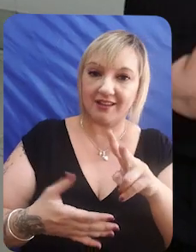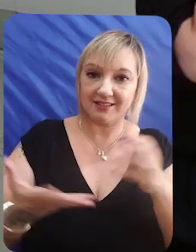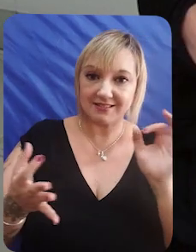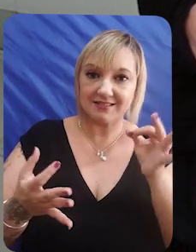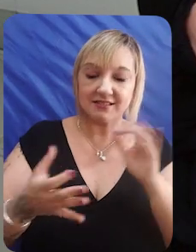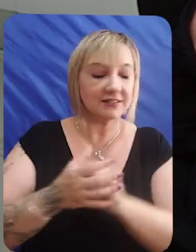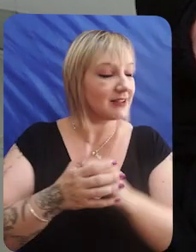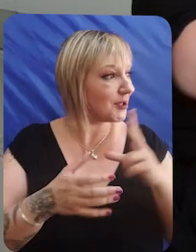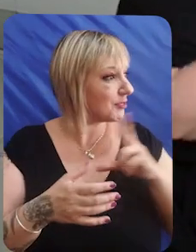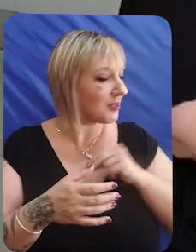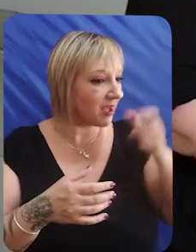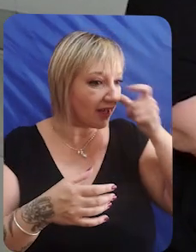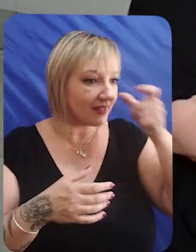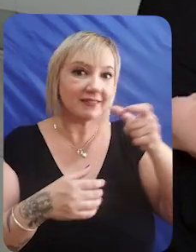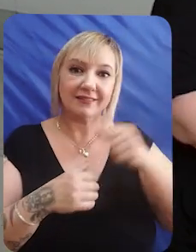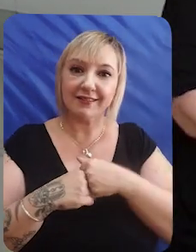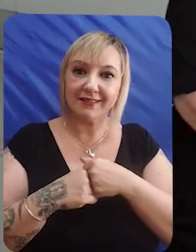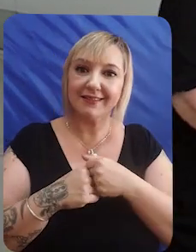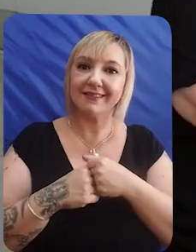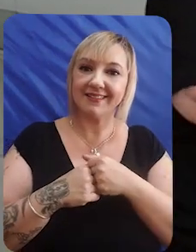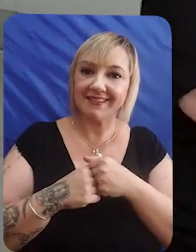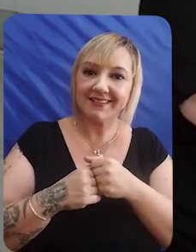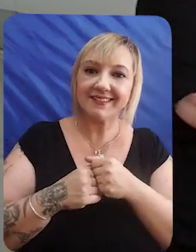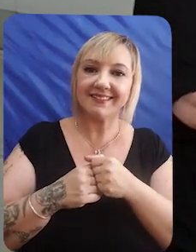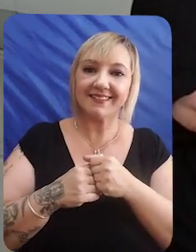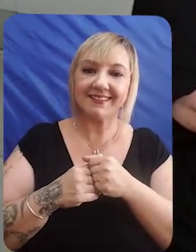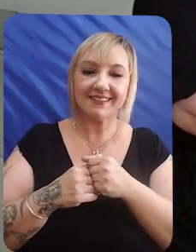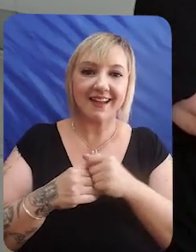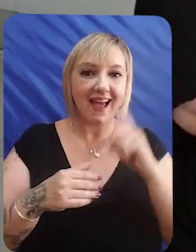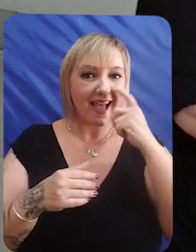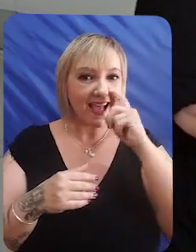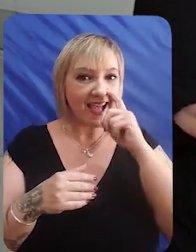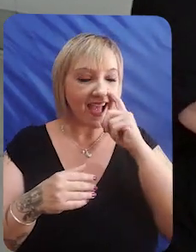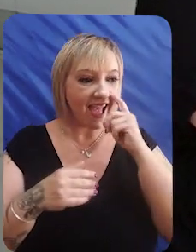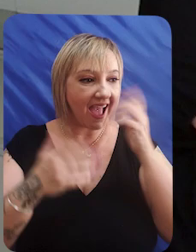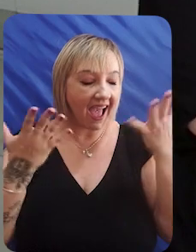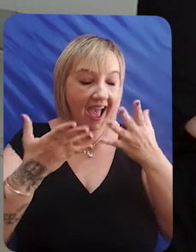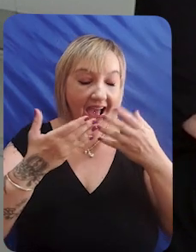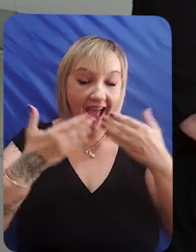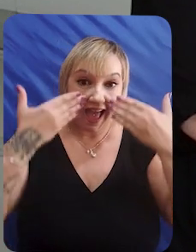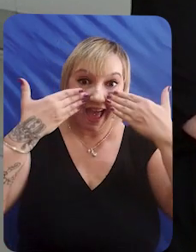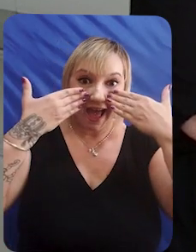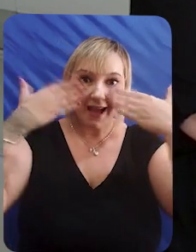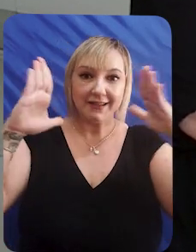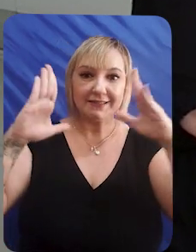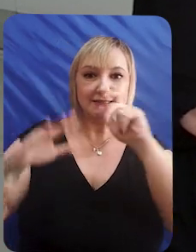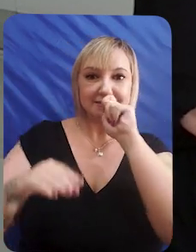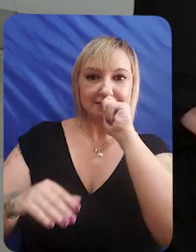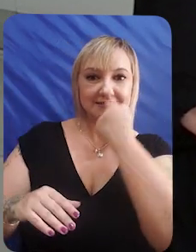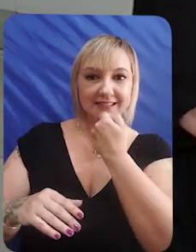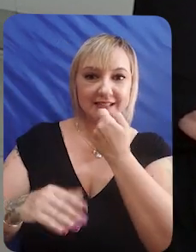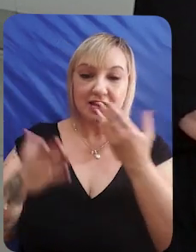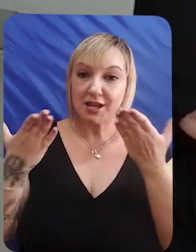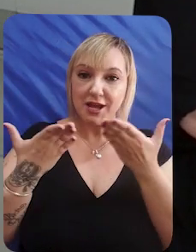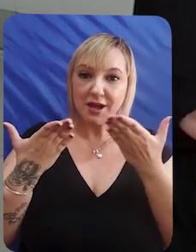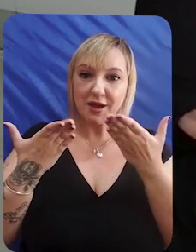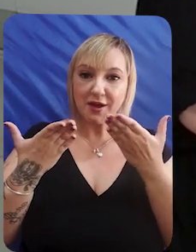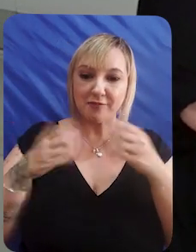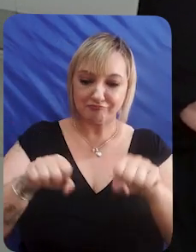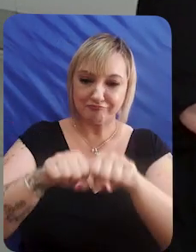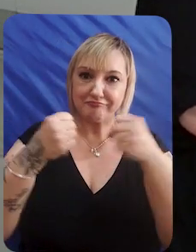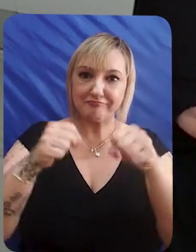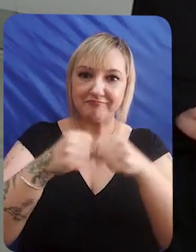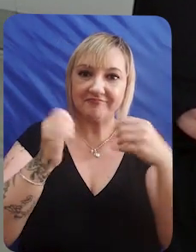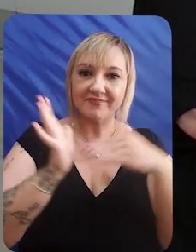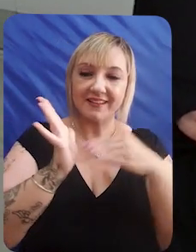certo. Interessante isso, meu Deus, interessante. Karina, você está hoje desvendando aqui tanta tabu, tanta coisa,